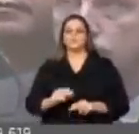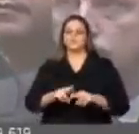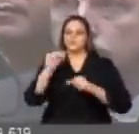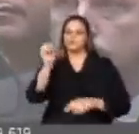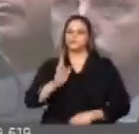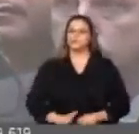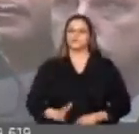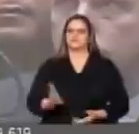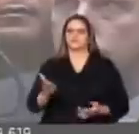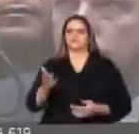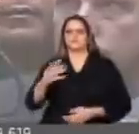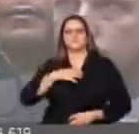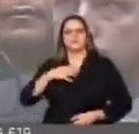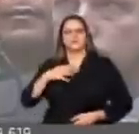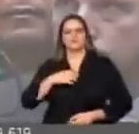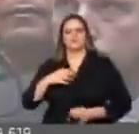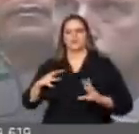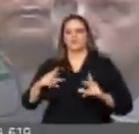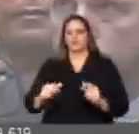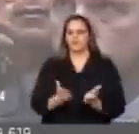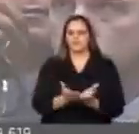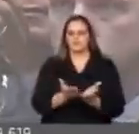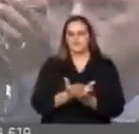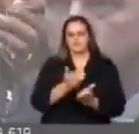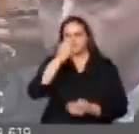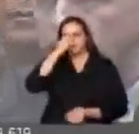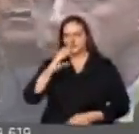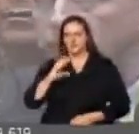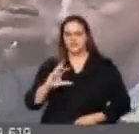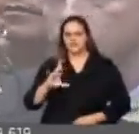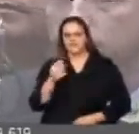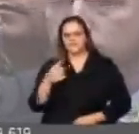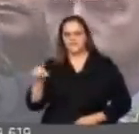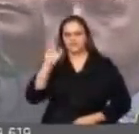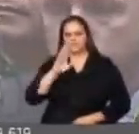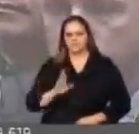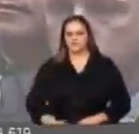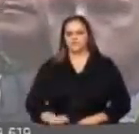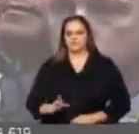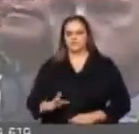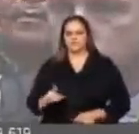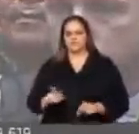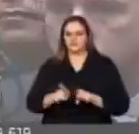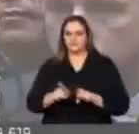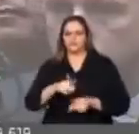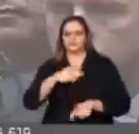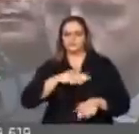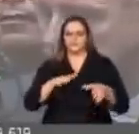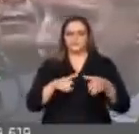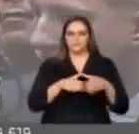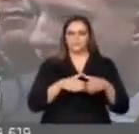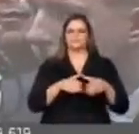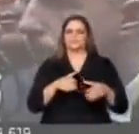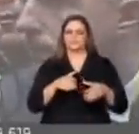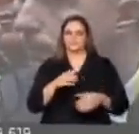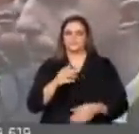da Bahia, em nome de todos os evangélicos, de todos os cristãos do nosso país, em nome do nosso partido,